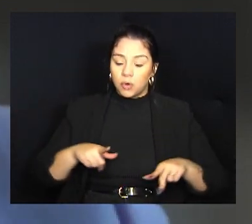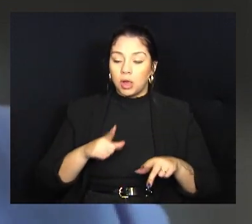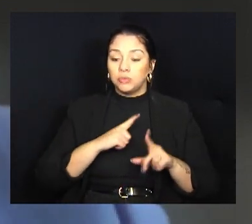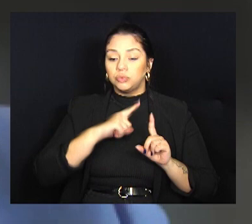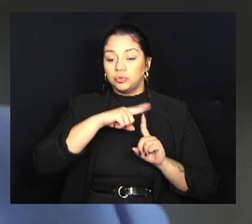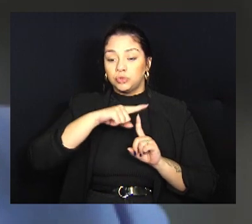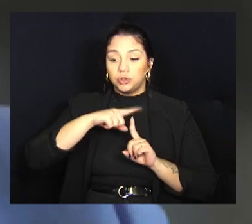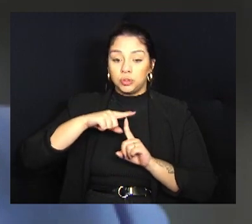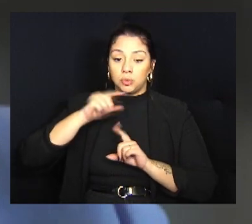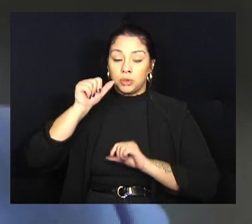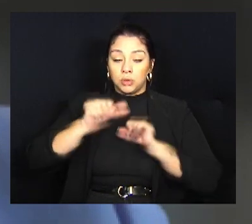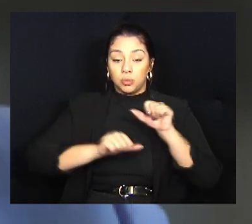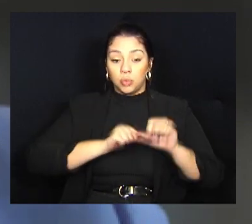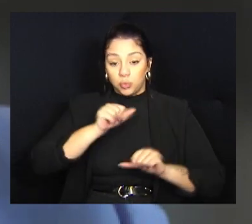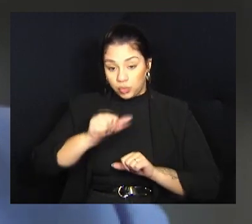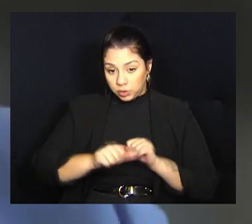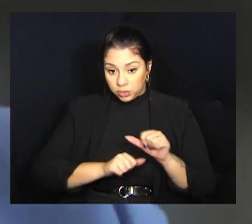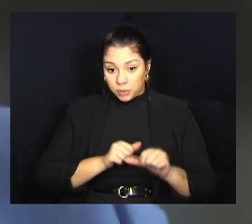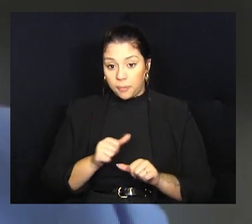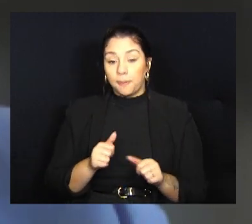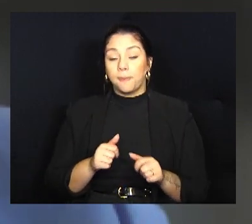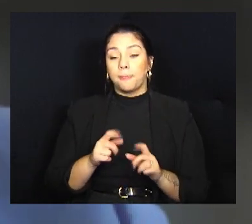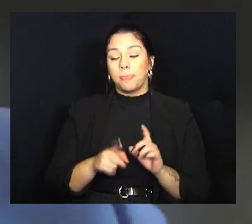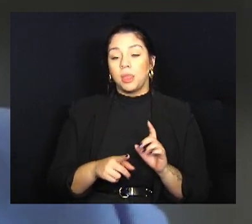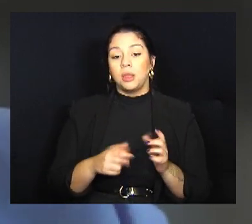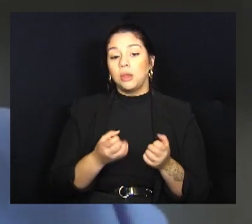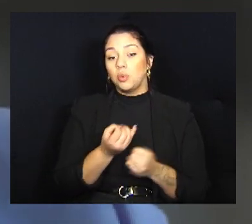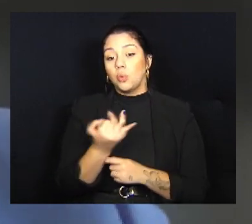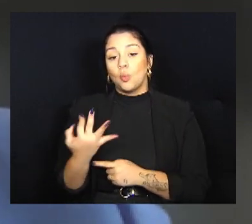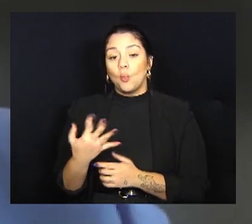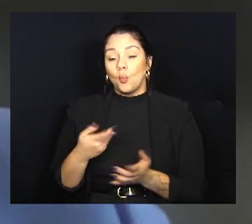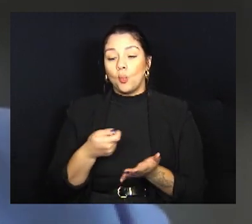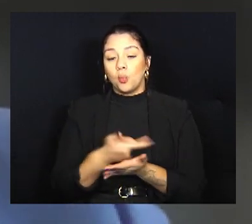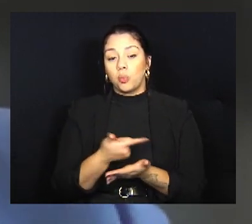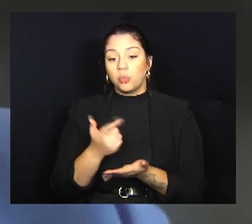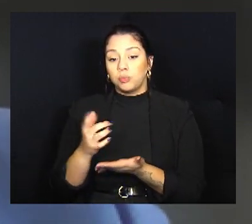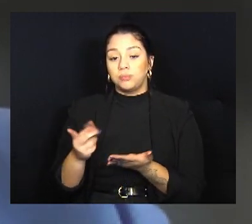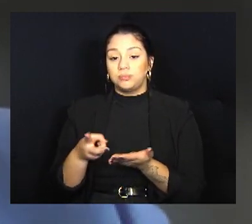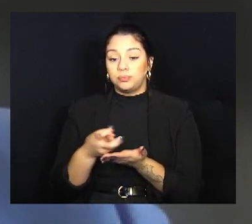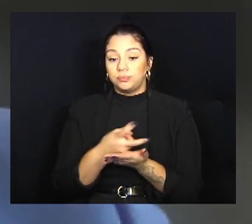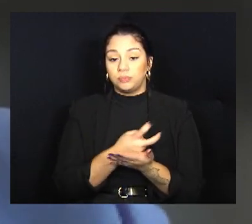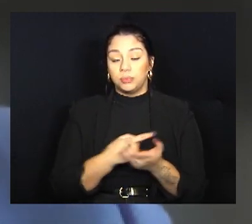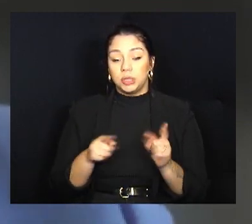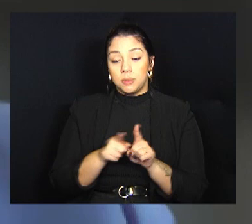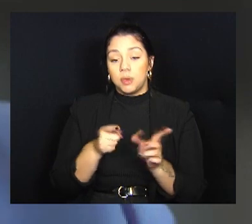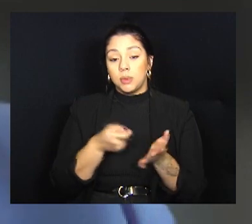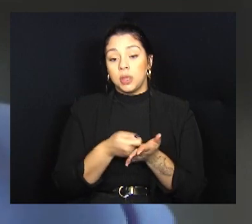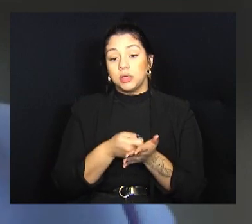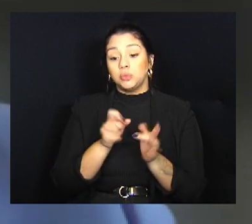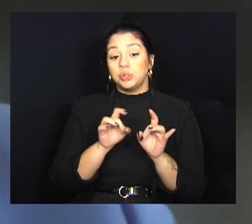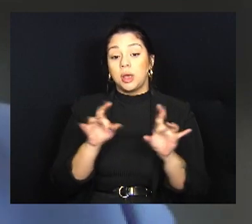alteram a carga tributária. A carga tributária e as obrigações acessórias de cada empresa.